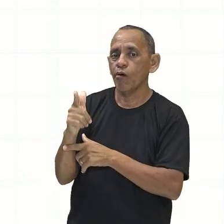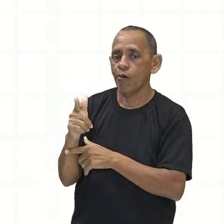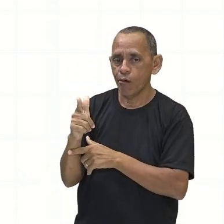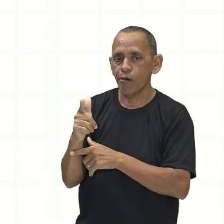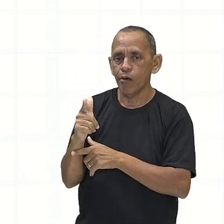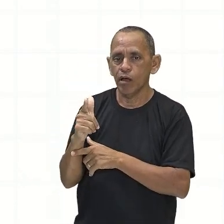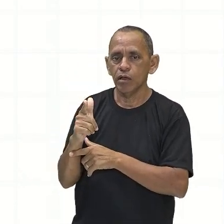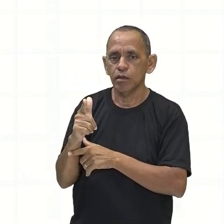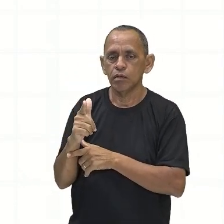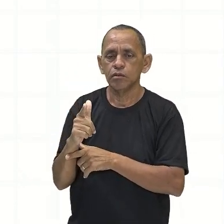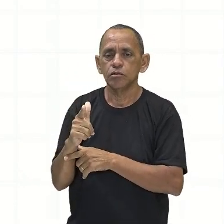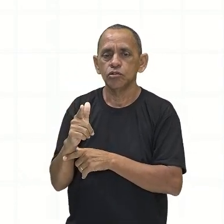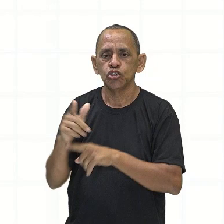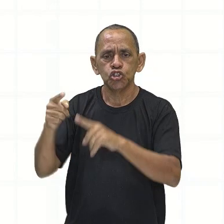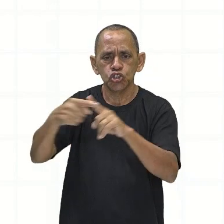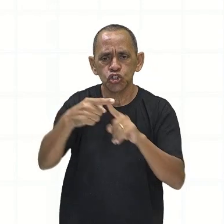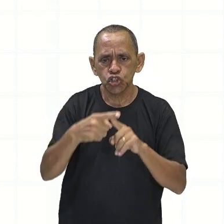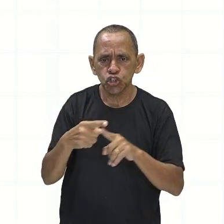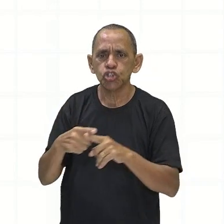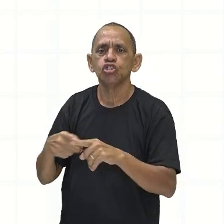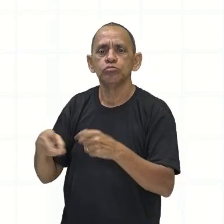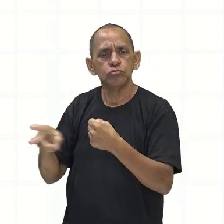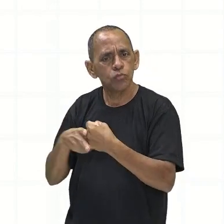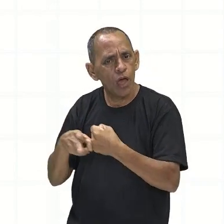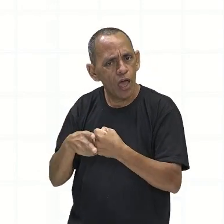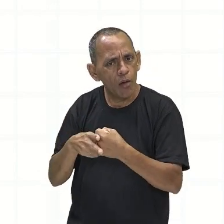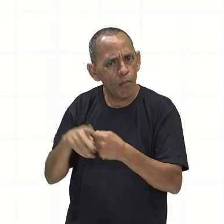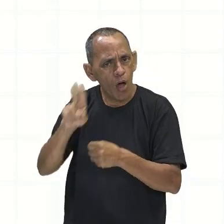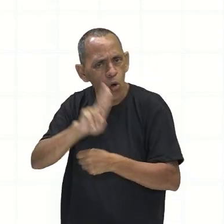em M, olha só,